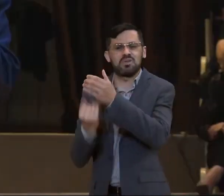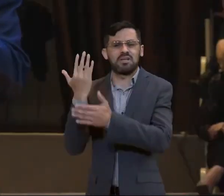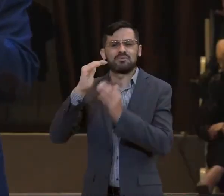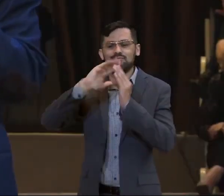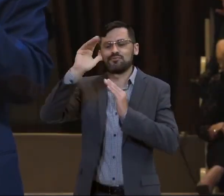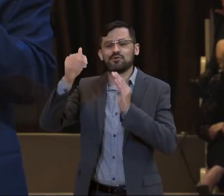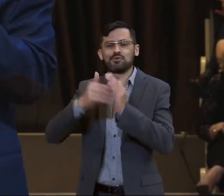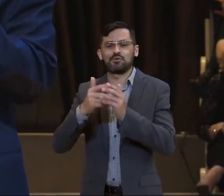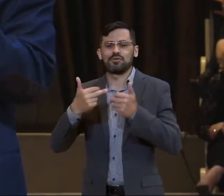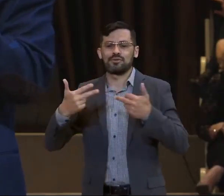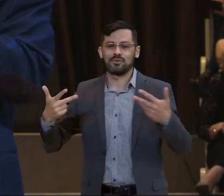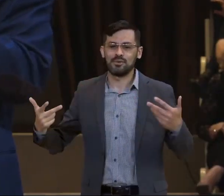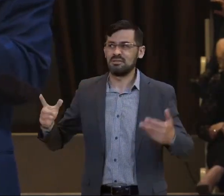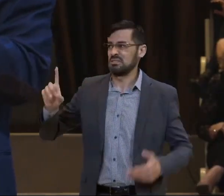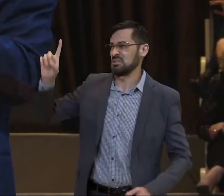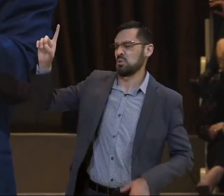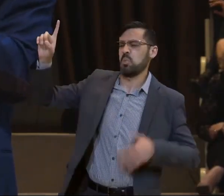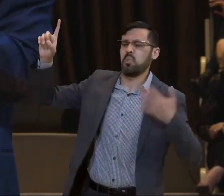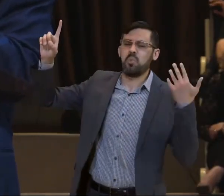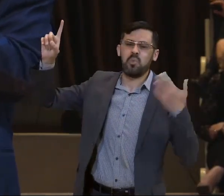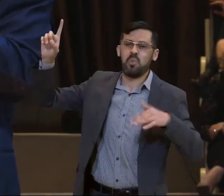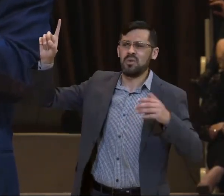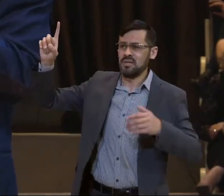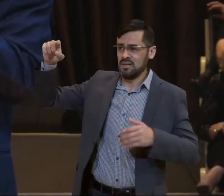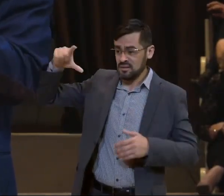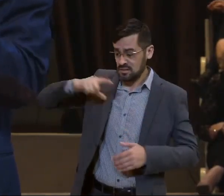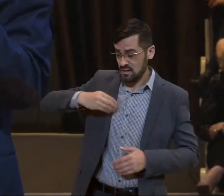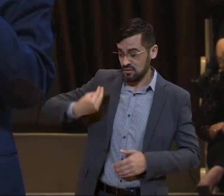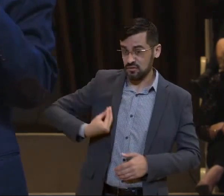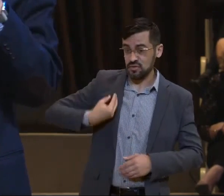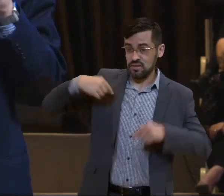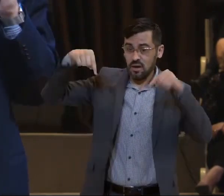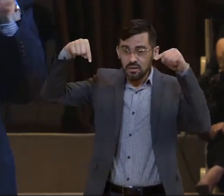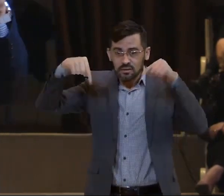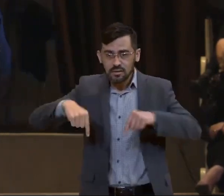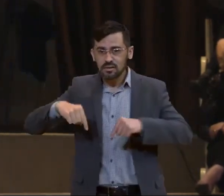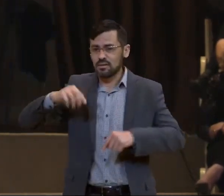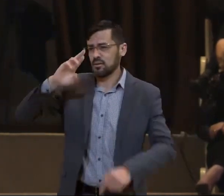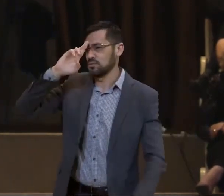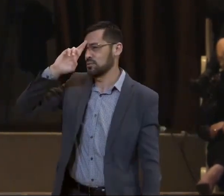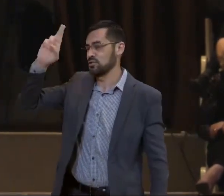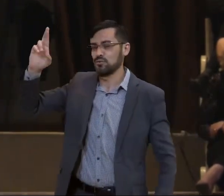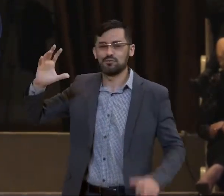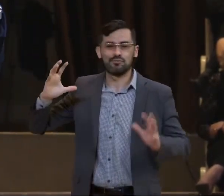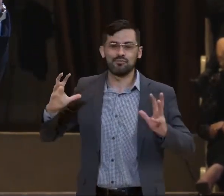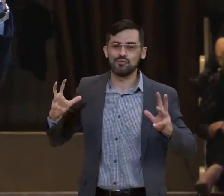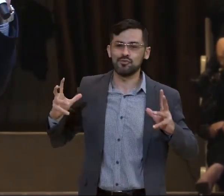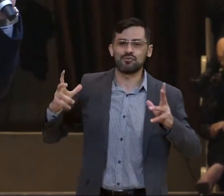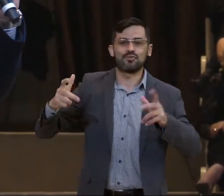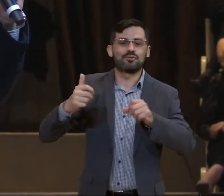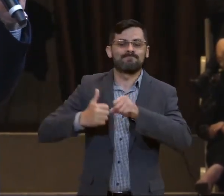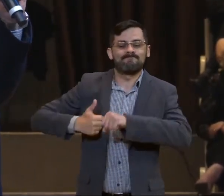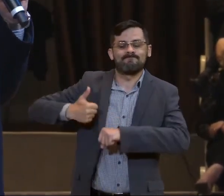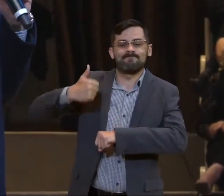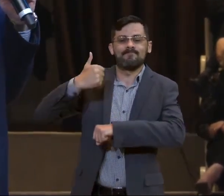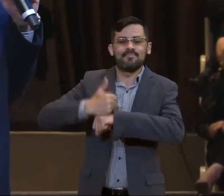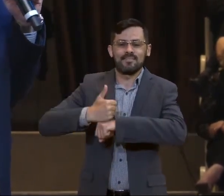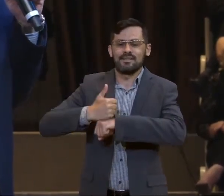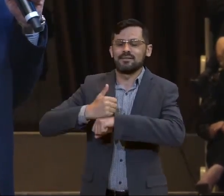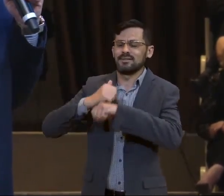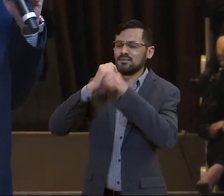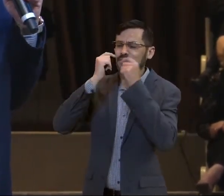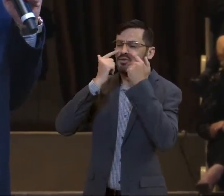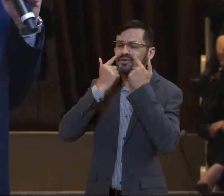essas coisas. O Senhor está aqui, o Senhor é o Senhor de tudo. E aí, chorar